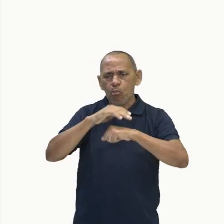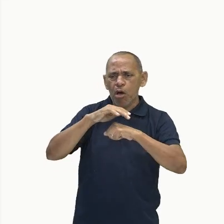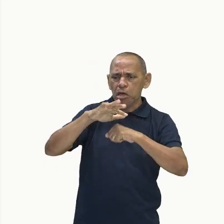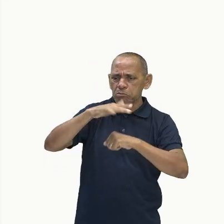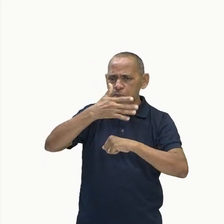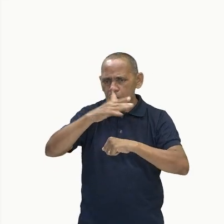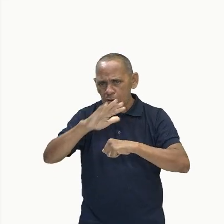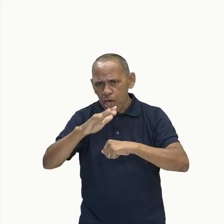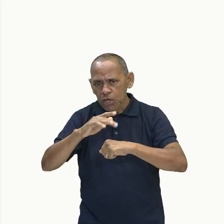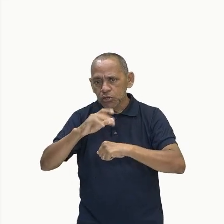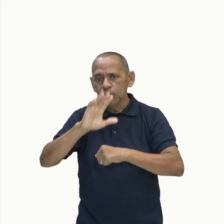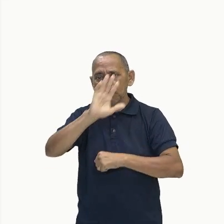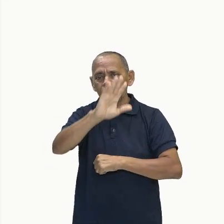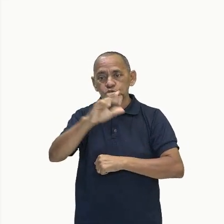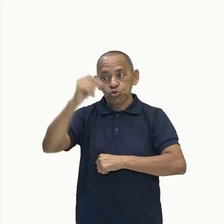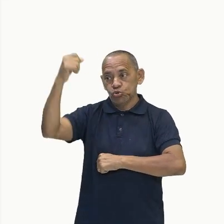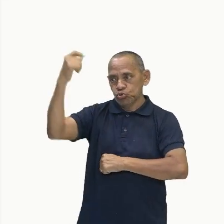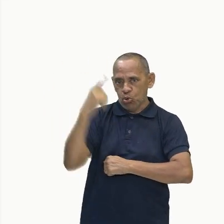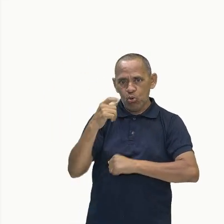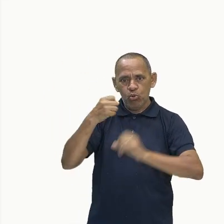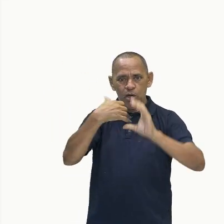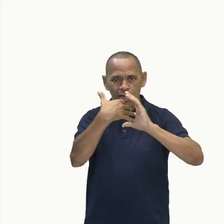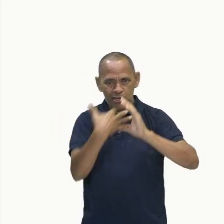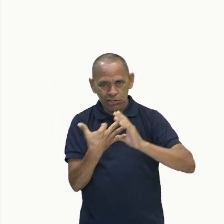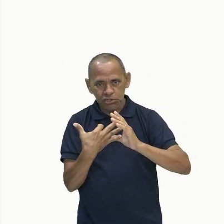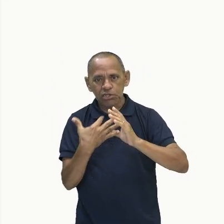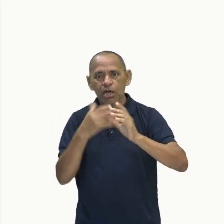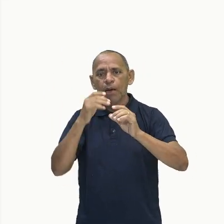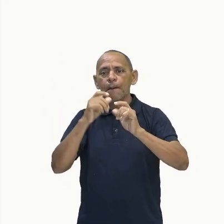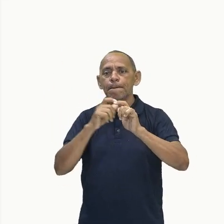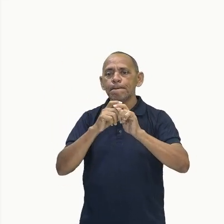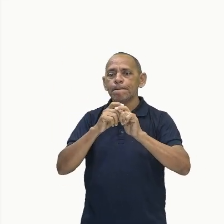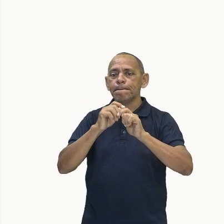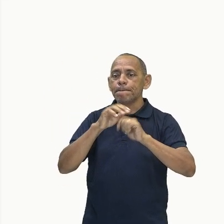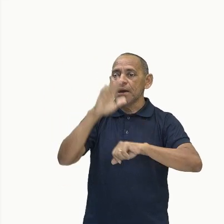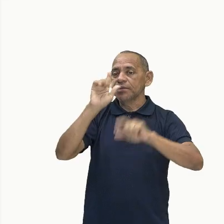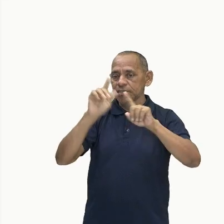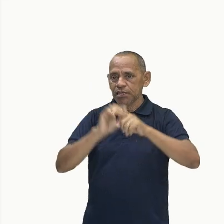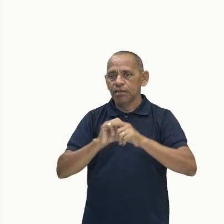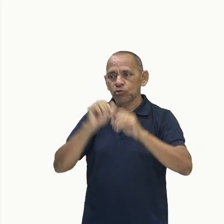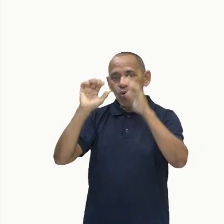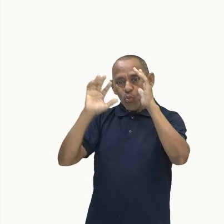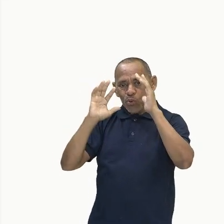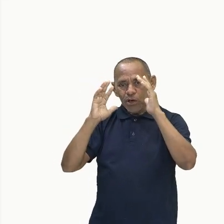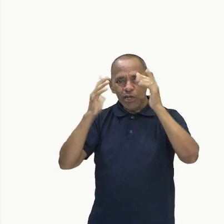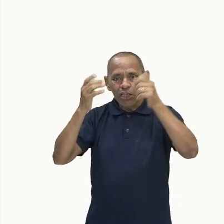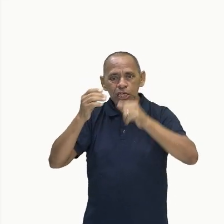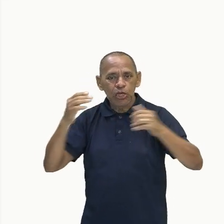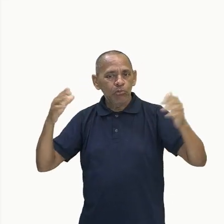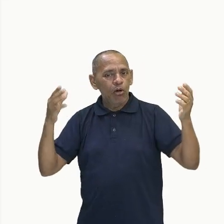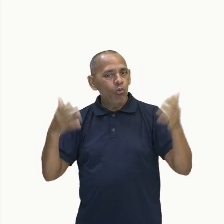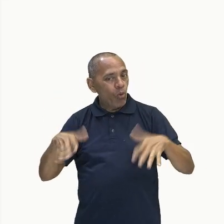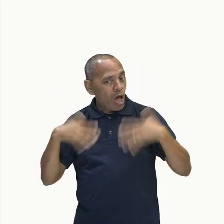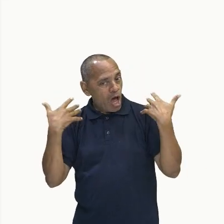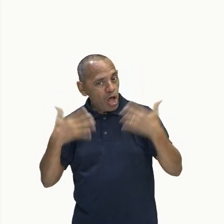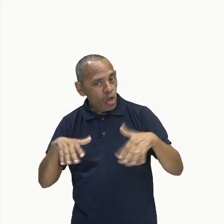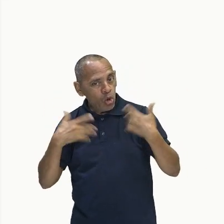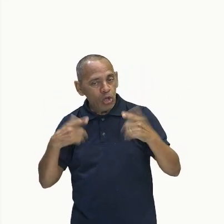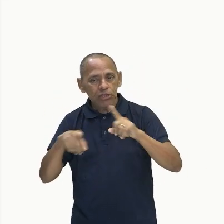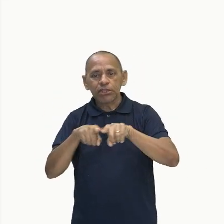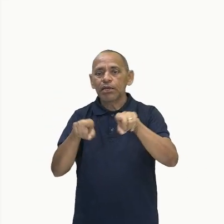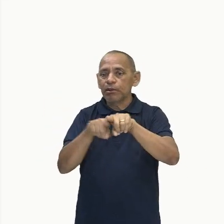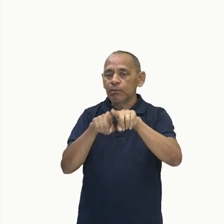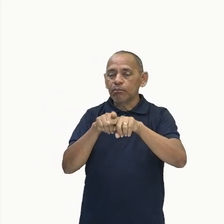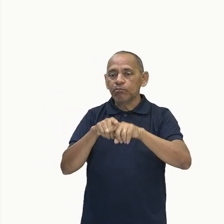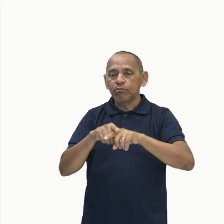O sol caracteriza muito mais o nosso clima, o nosso calor, a nossa energia também.